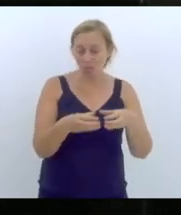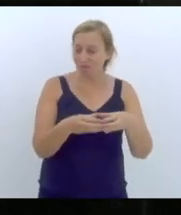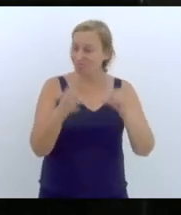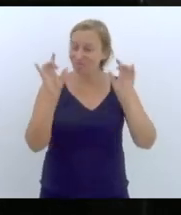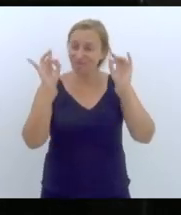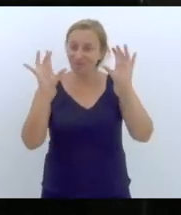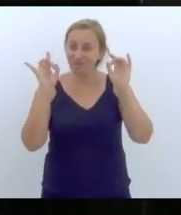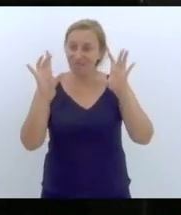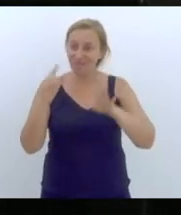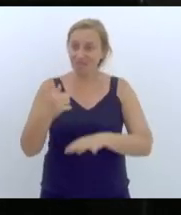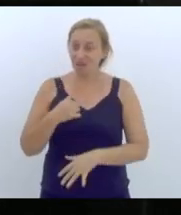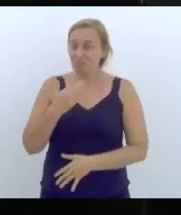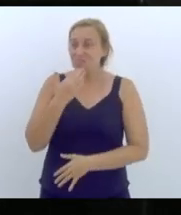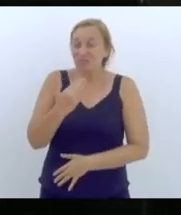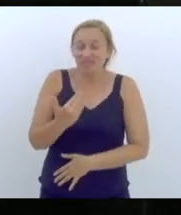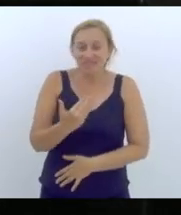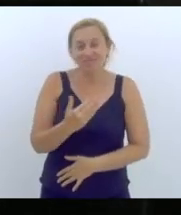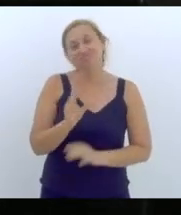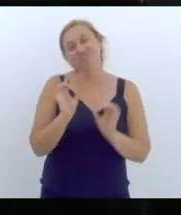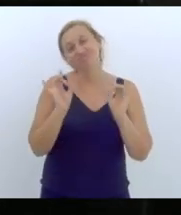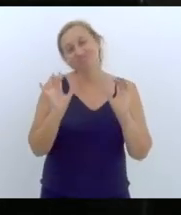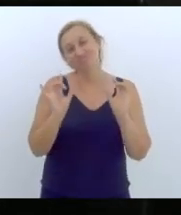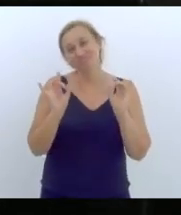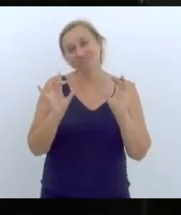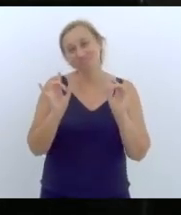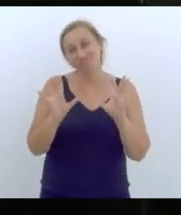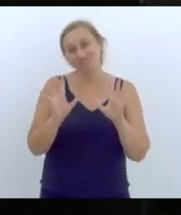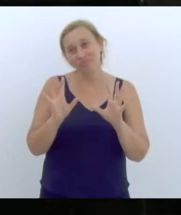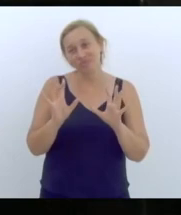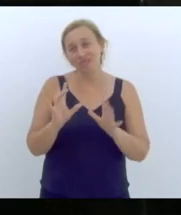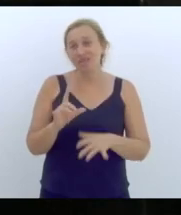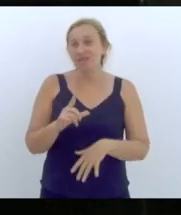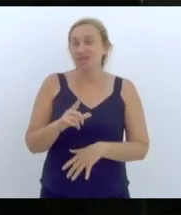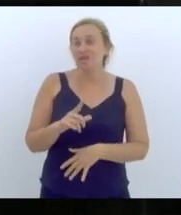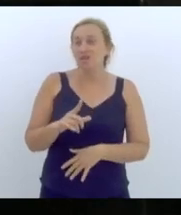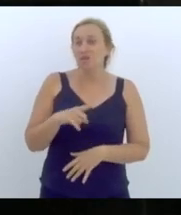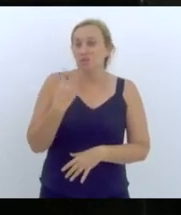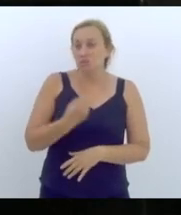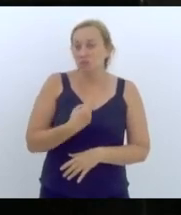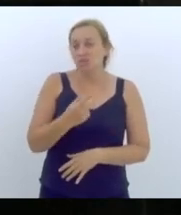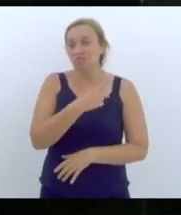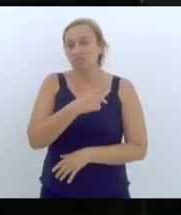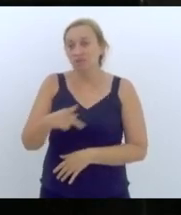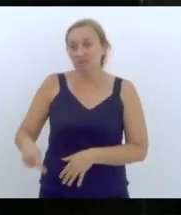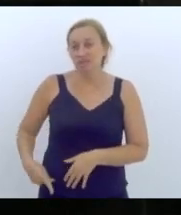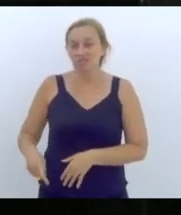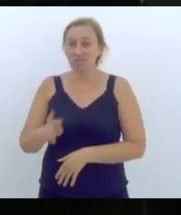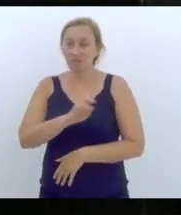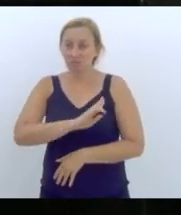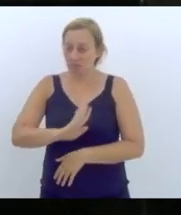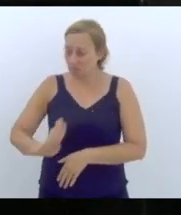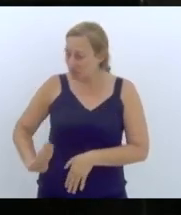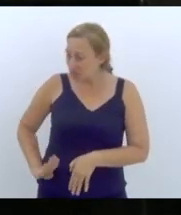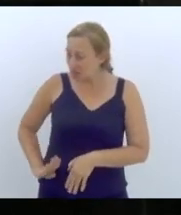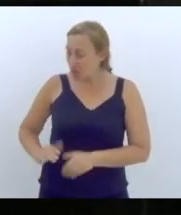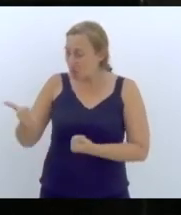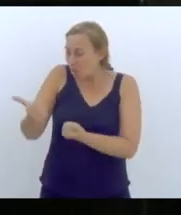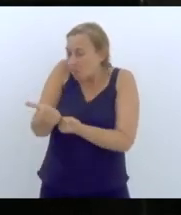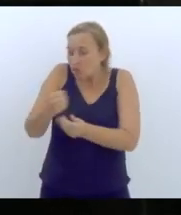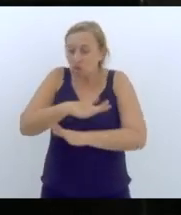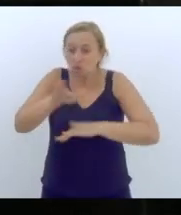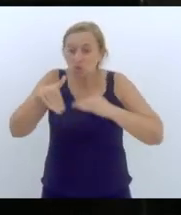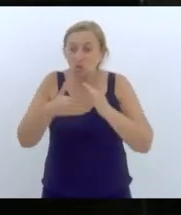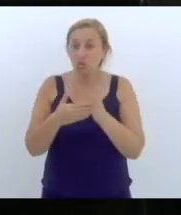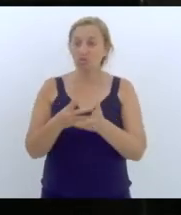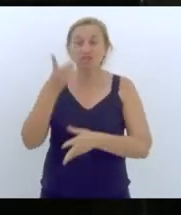especial, e aqui faço um pedido muito especial para que leve ao nosso presidente, deputado Rodrigo Bacelar, com o apoio de todos os